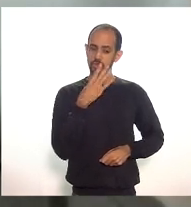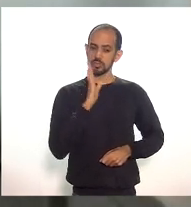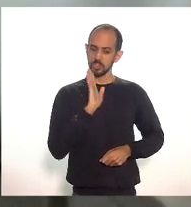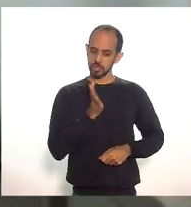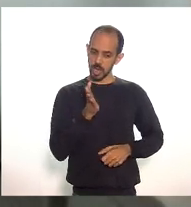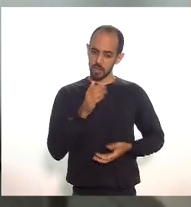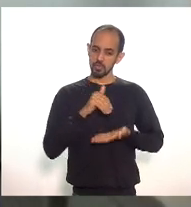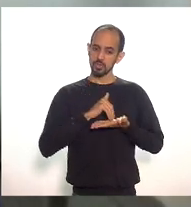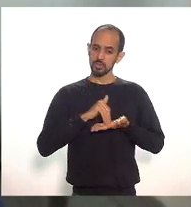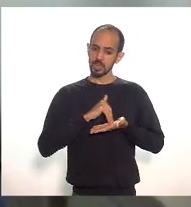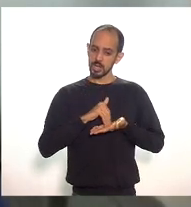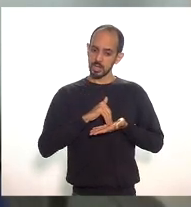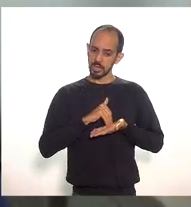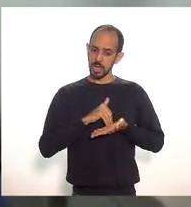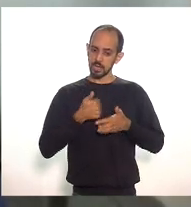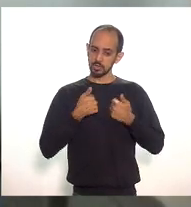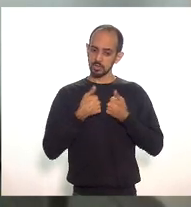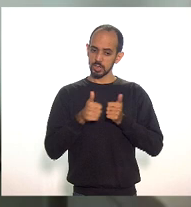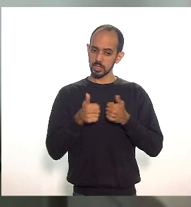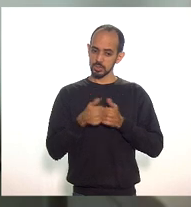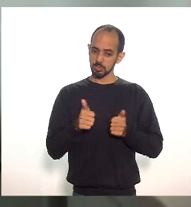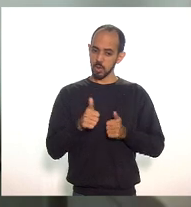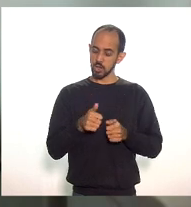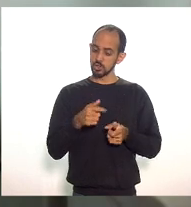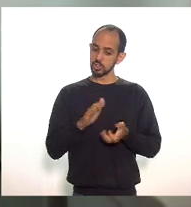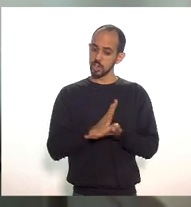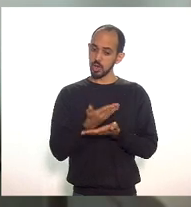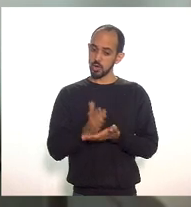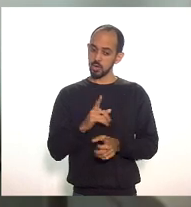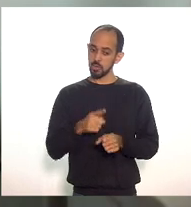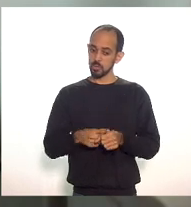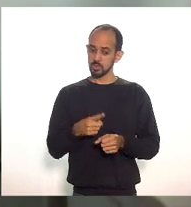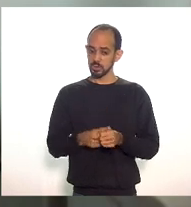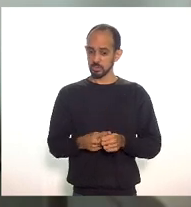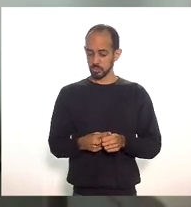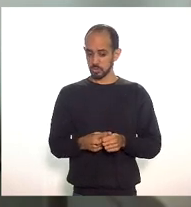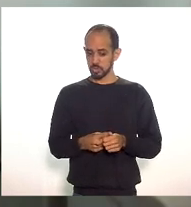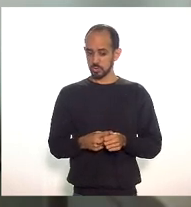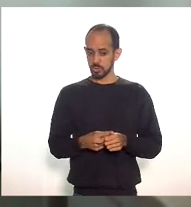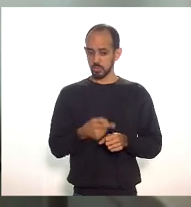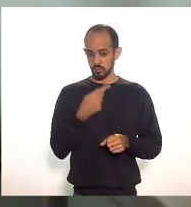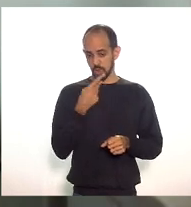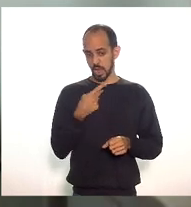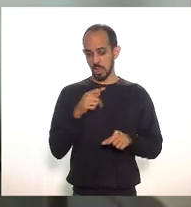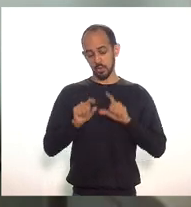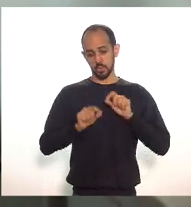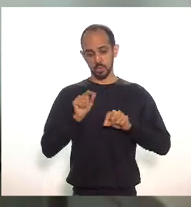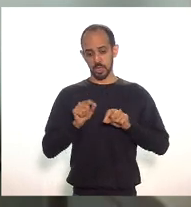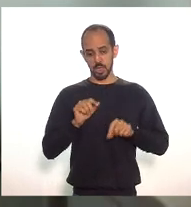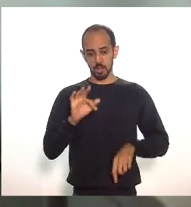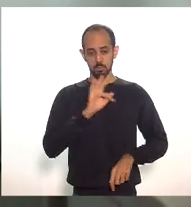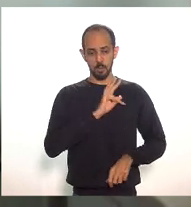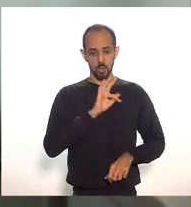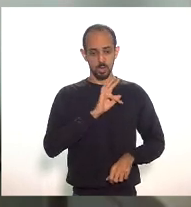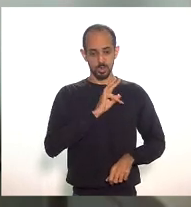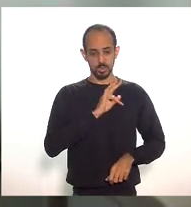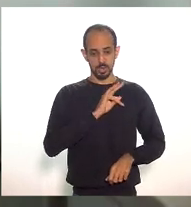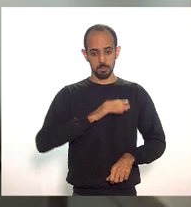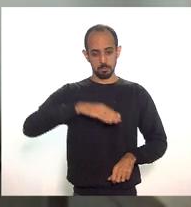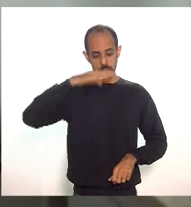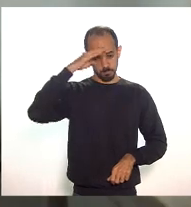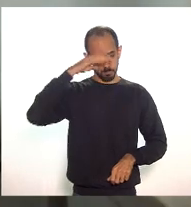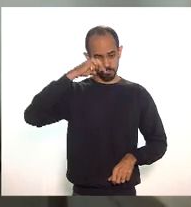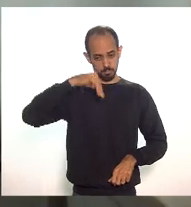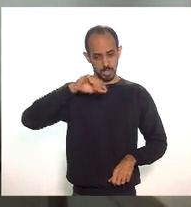fui secretário de transporte de município dizendo que a polícia militar dentro do